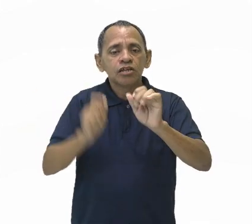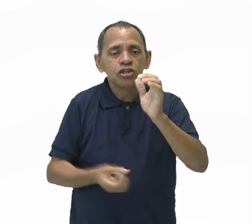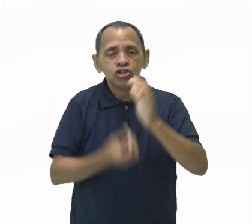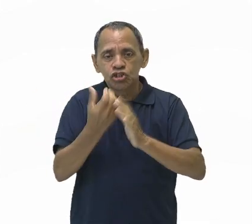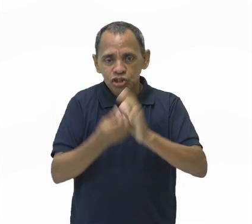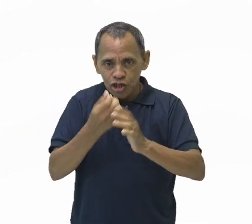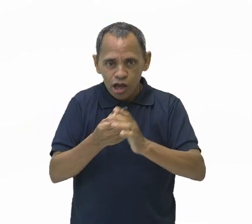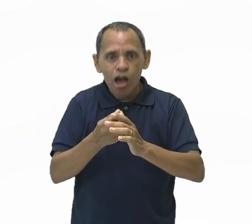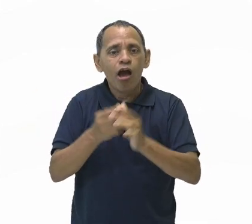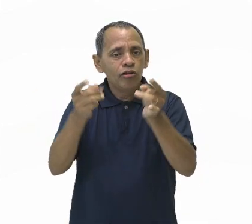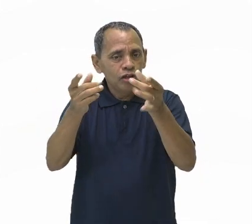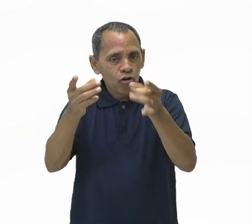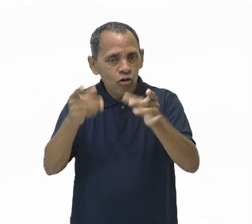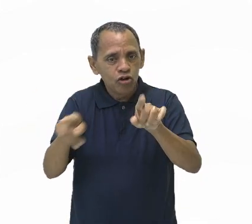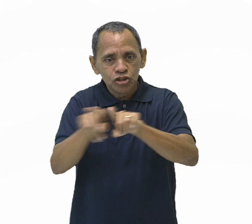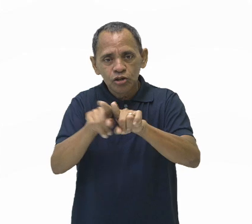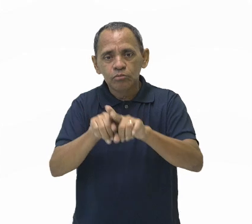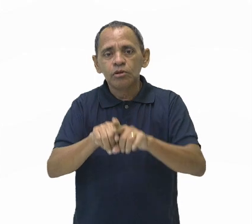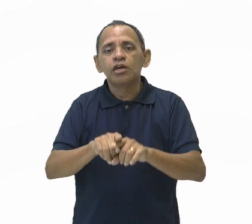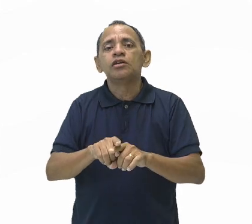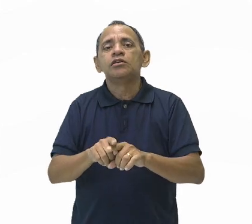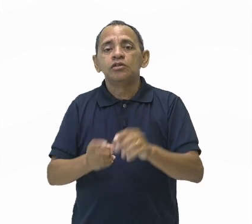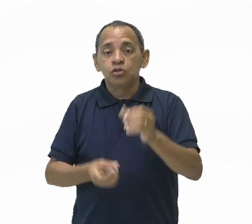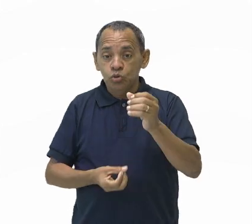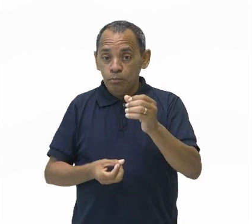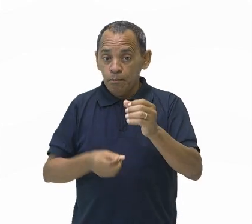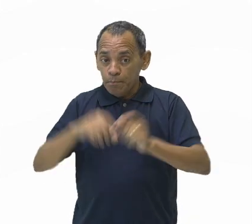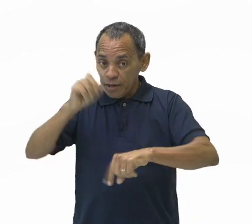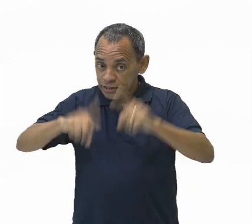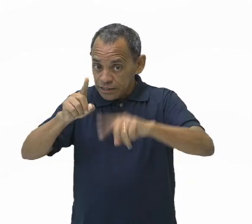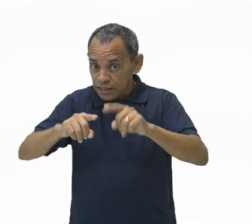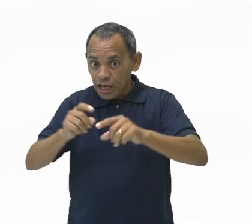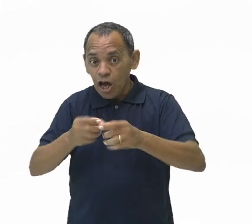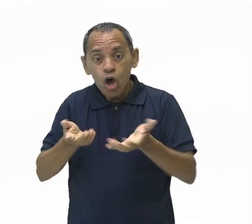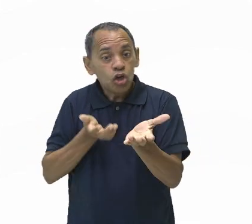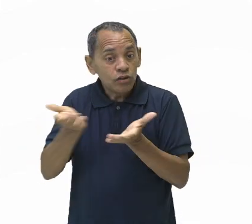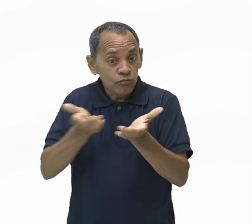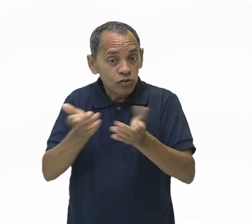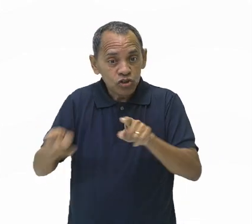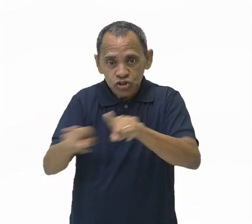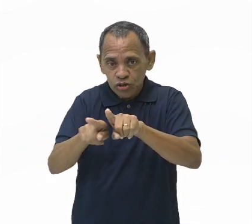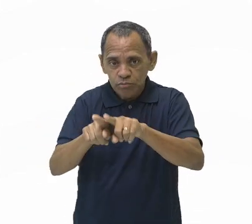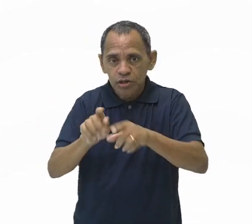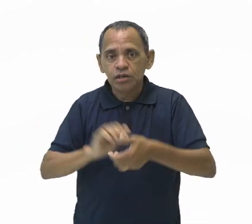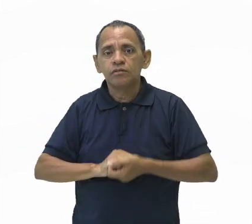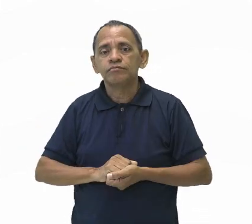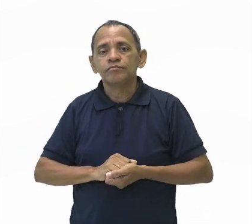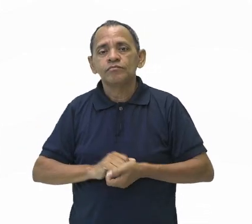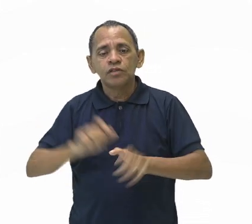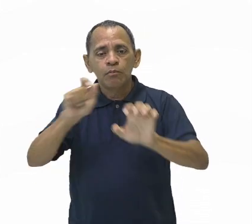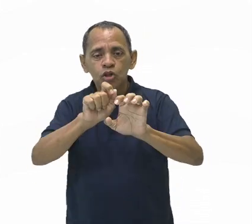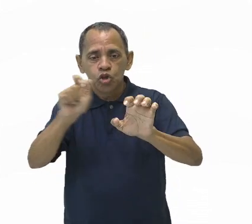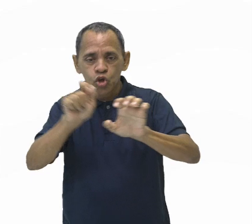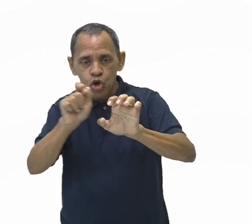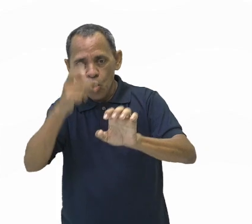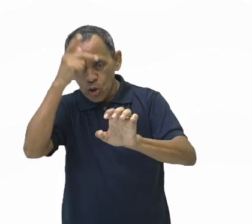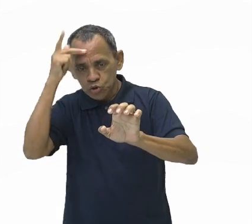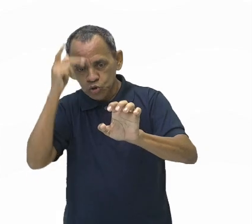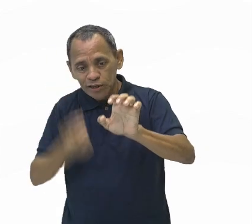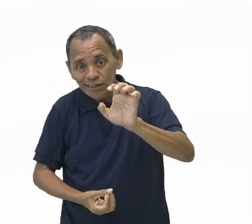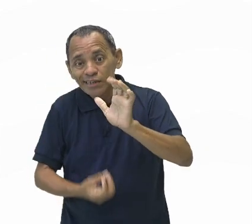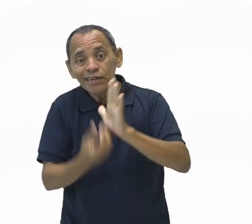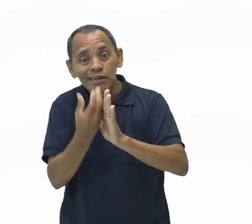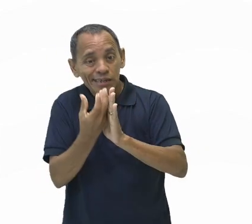fornecer produtos ou serviços. Por sua vez, pessoal, o empreendedor é uma pessoa que cria soluções, é uma pessoa que